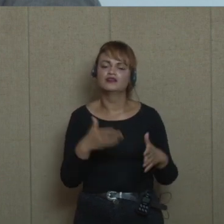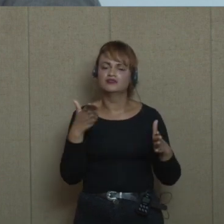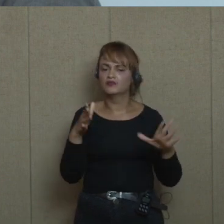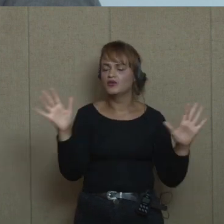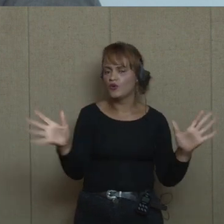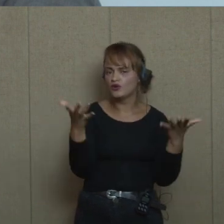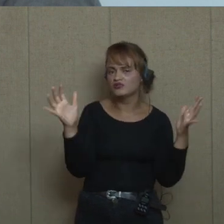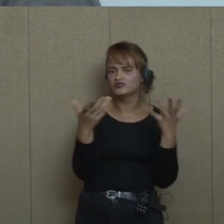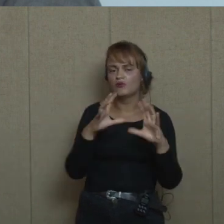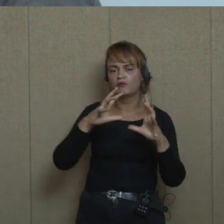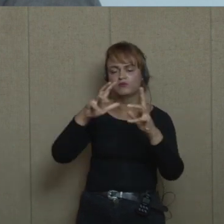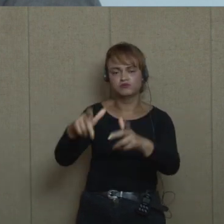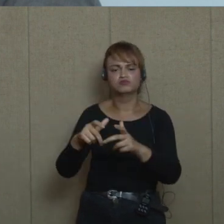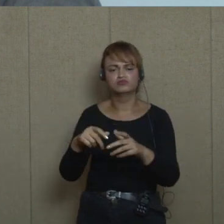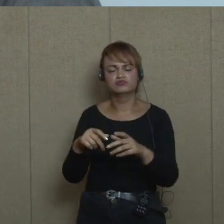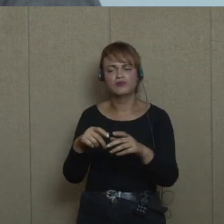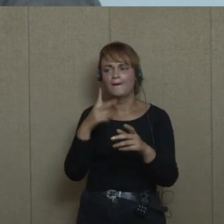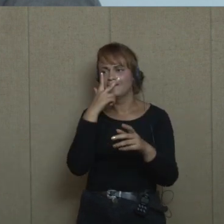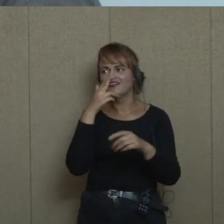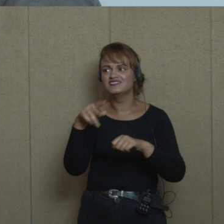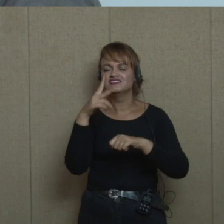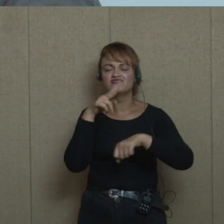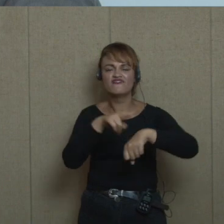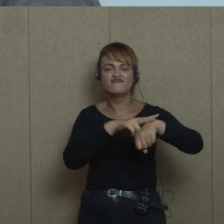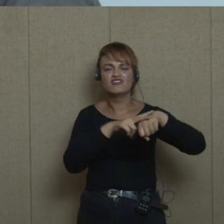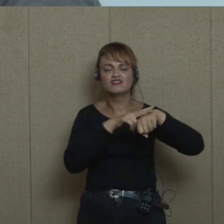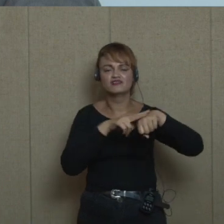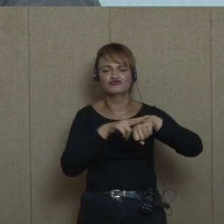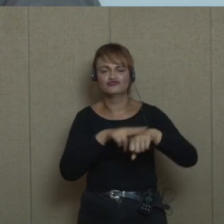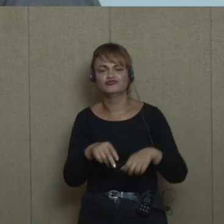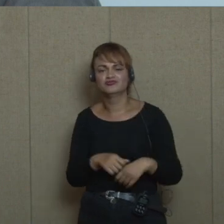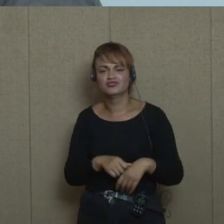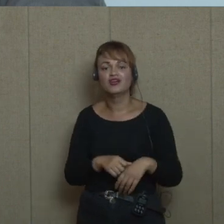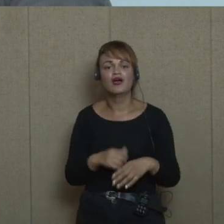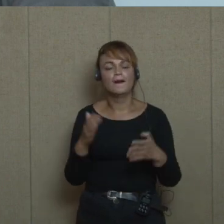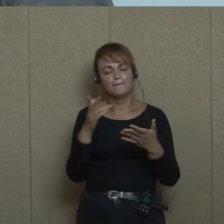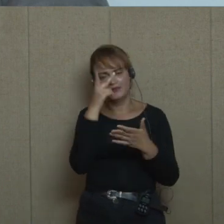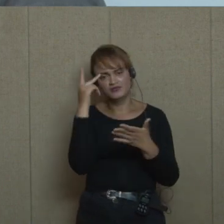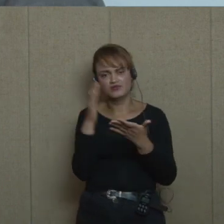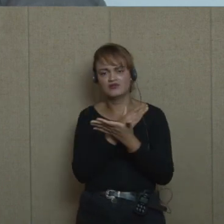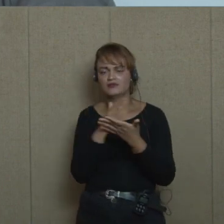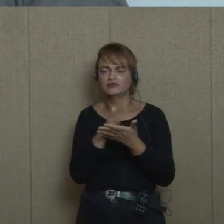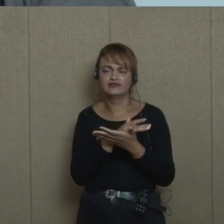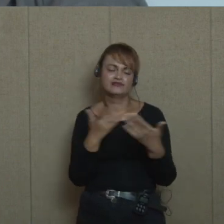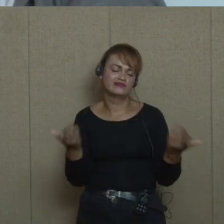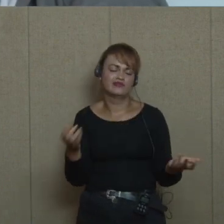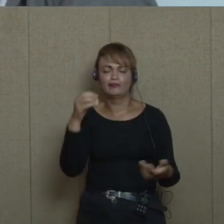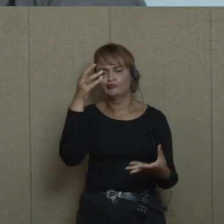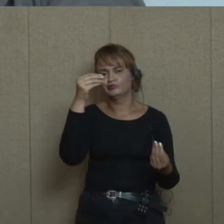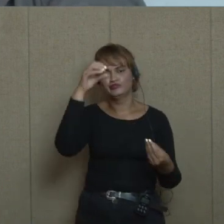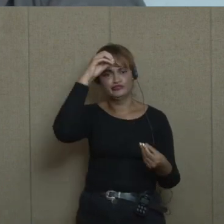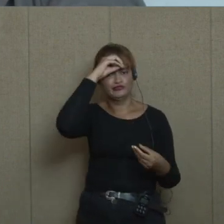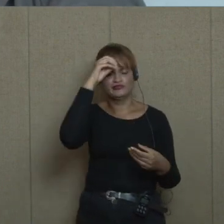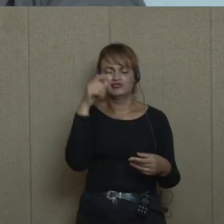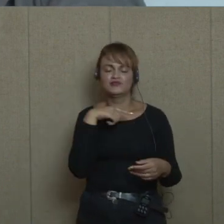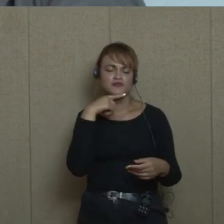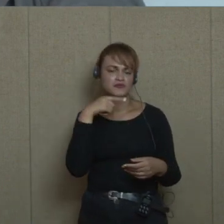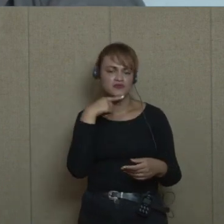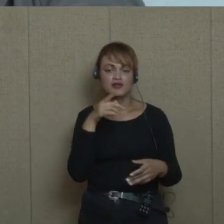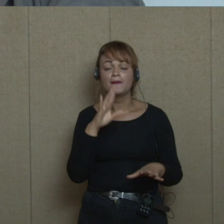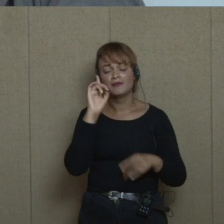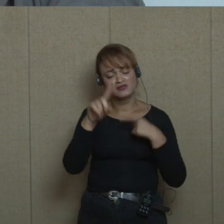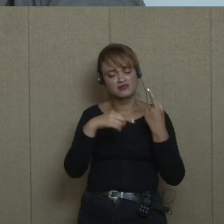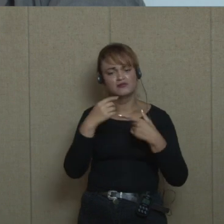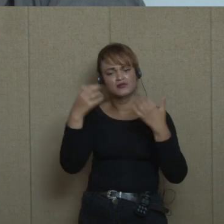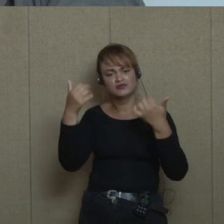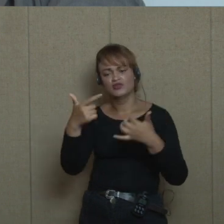encorajar o mundo para um mundo mais verde. Eu tenho certeza que algumas pessoas vão dizer que isso é inocente, mas podemos falar isso mais tarde,